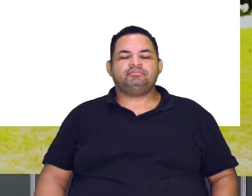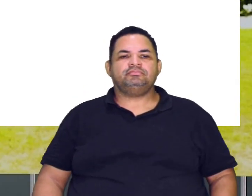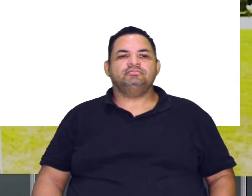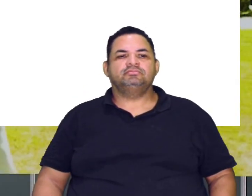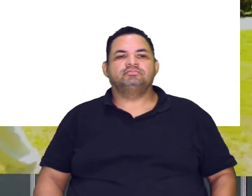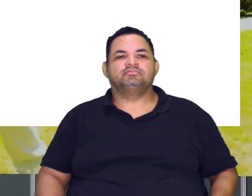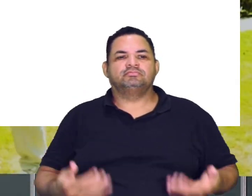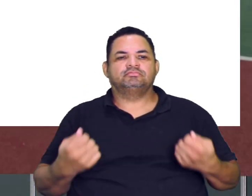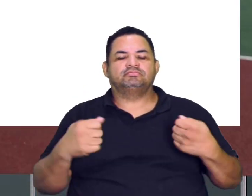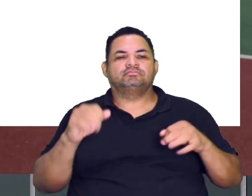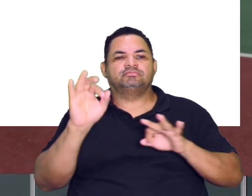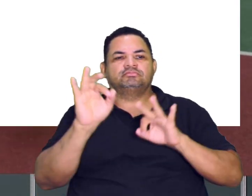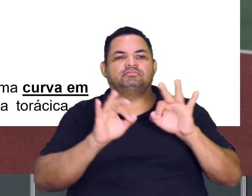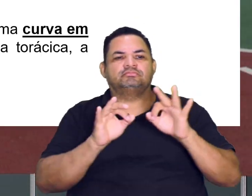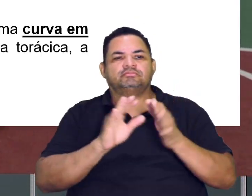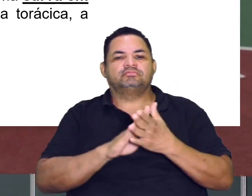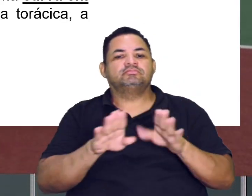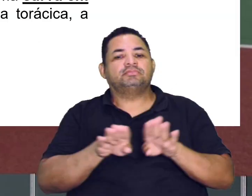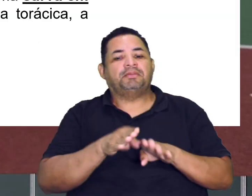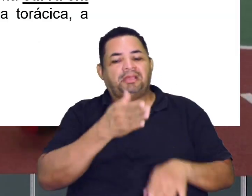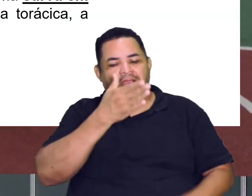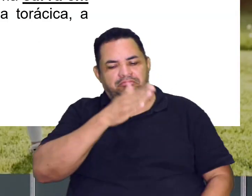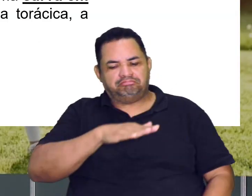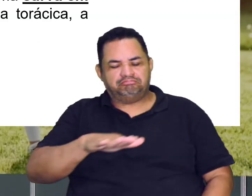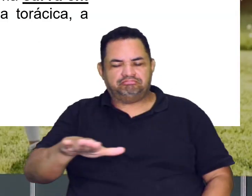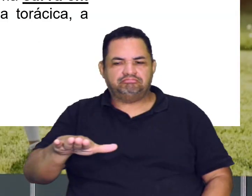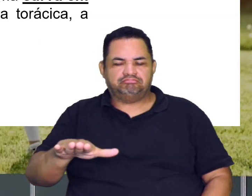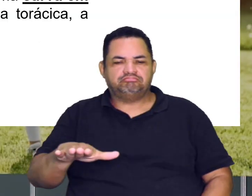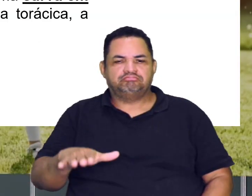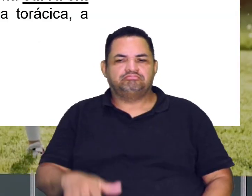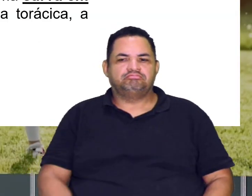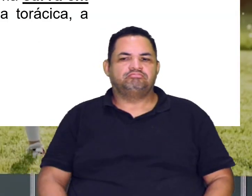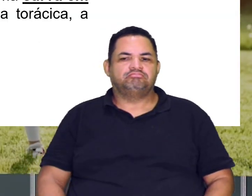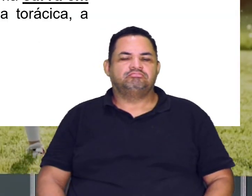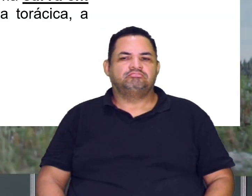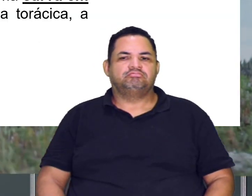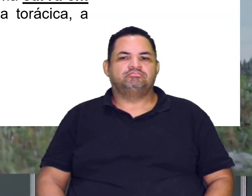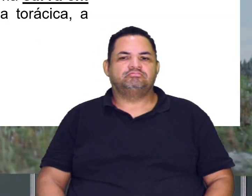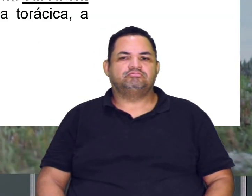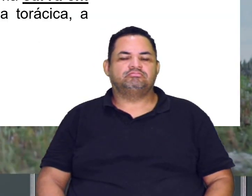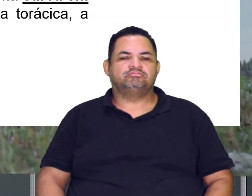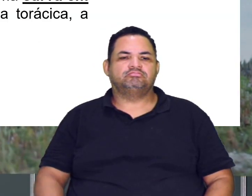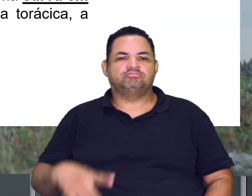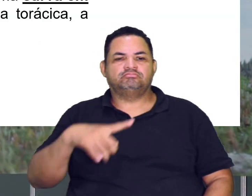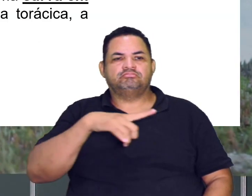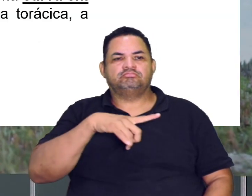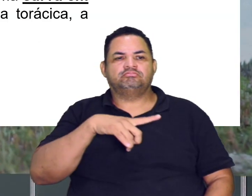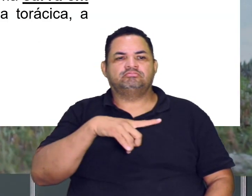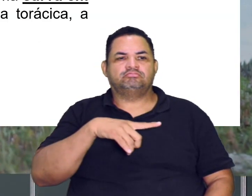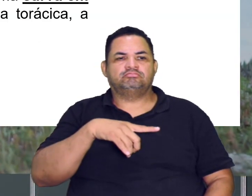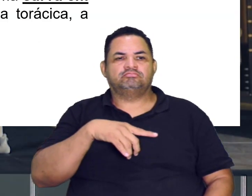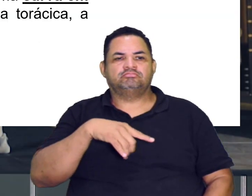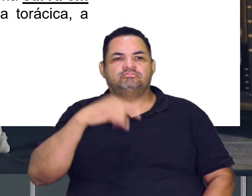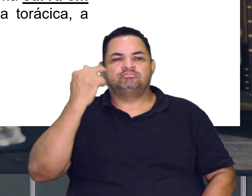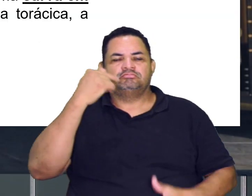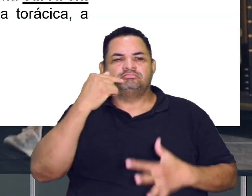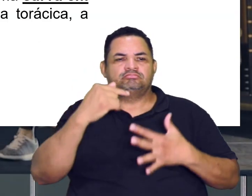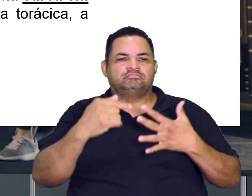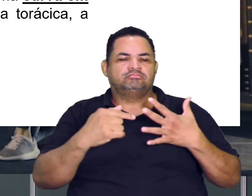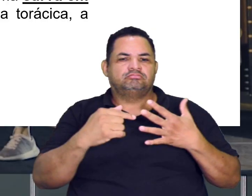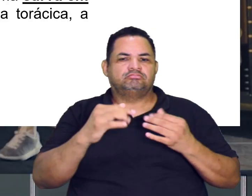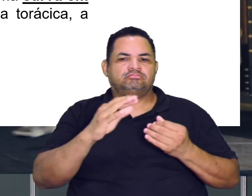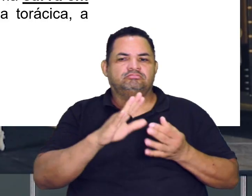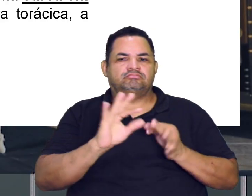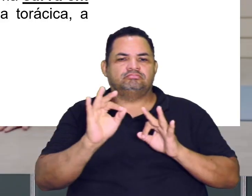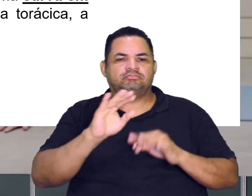ela pode ser encontrada até mesmo em crianças pequenas, tudo bem? Ela tem esse aspecto aí mais